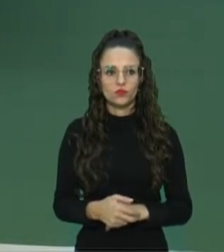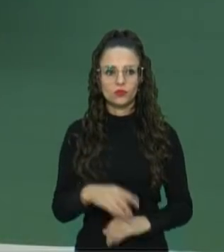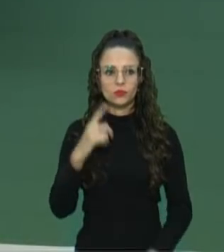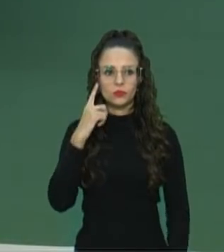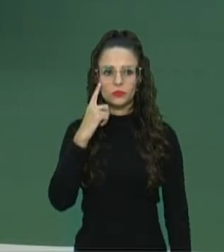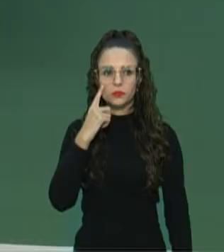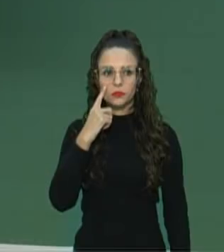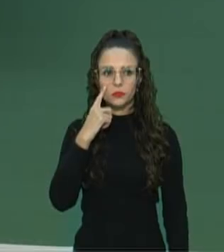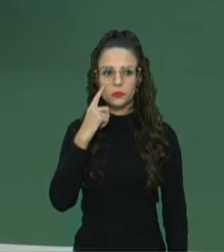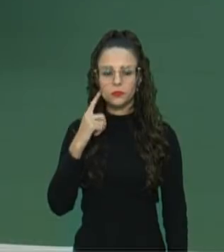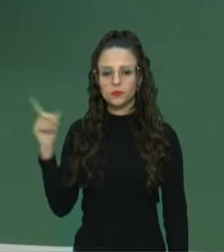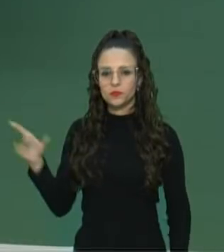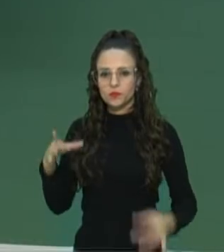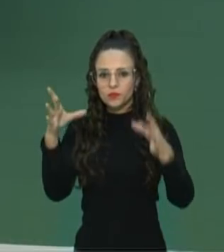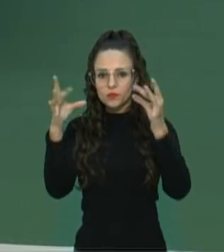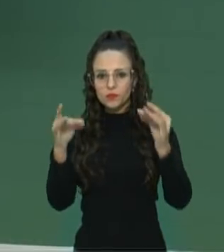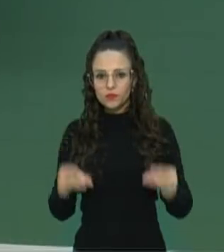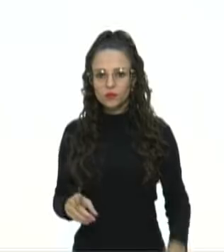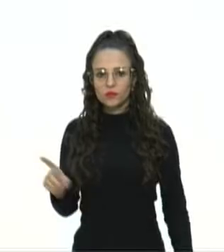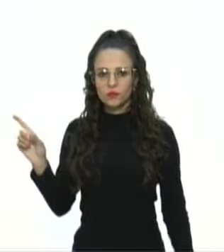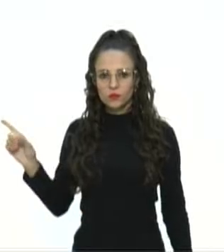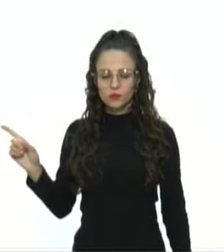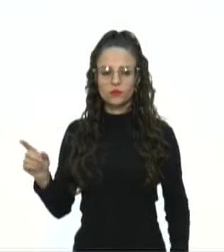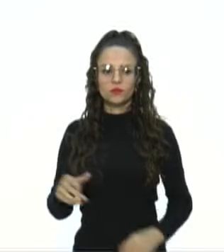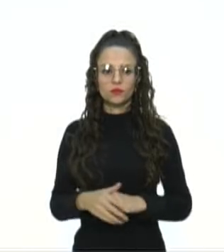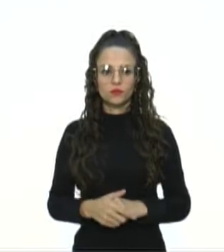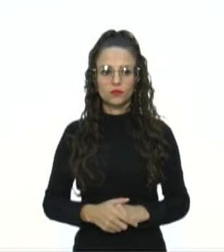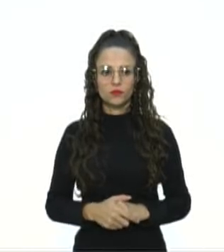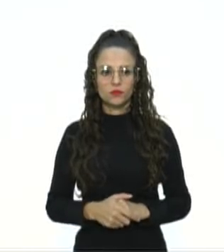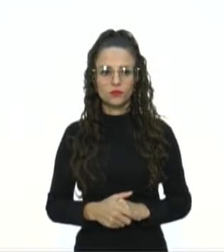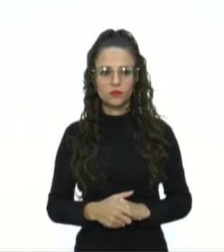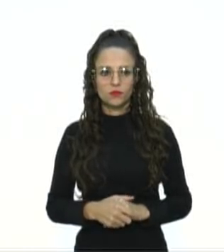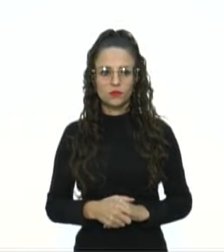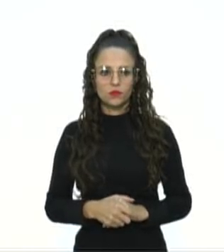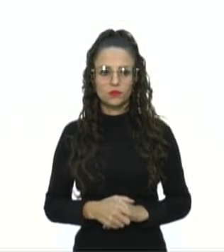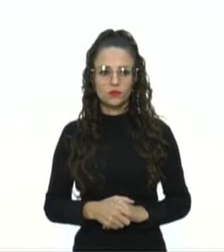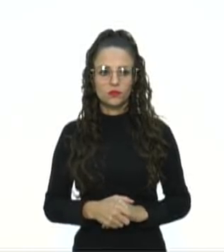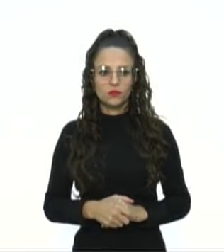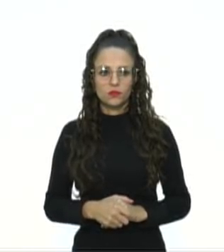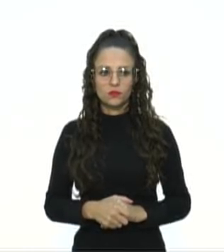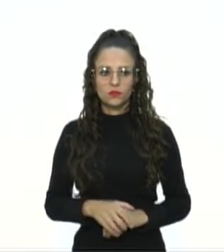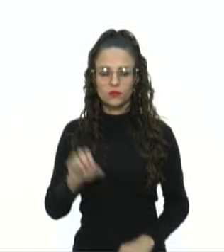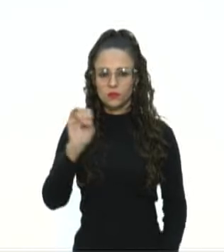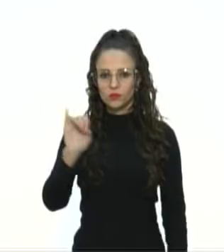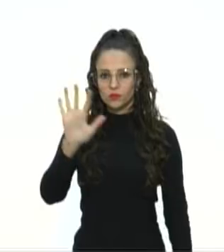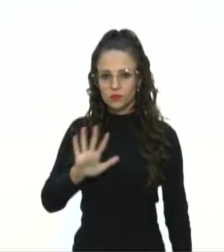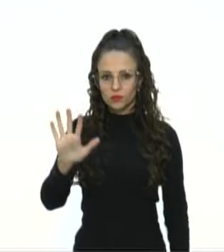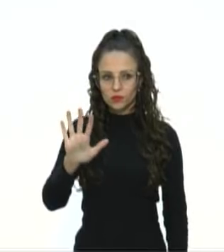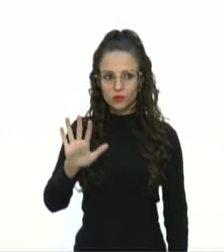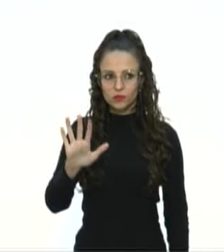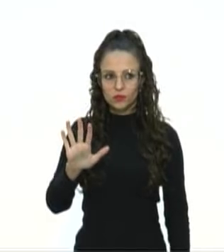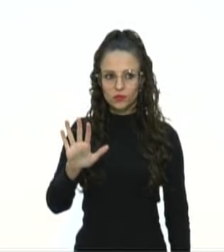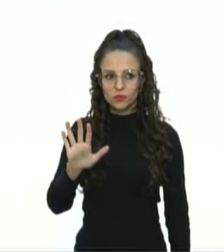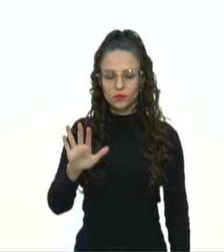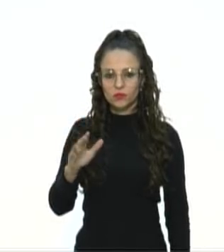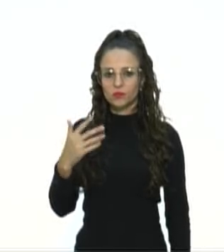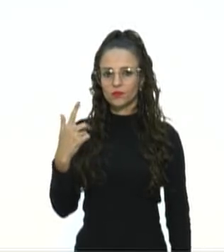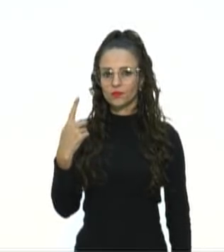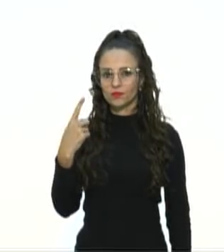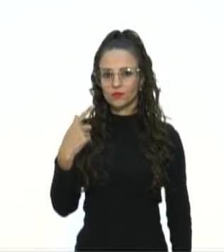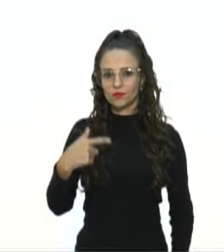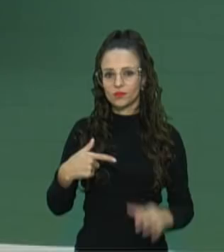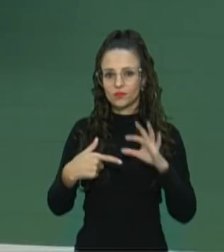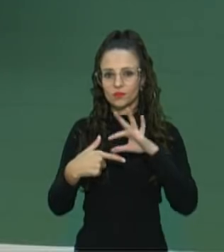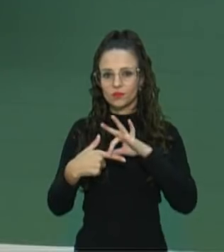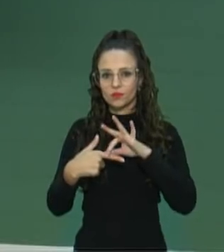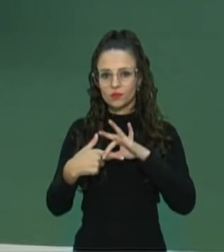tem os detalhes da bússola para vocês, né? Então existe aqui nessa primeira imagem, a bússola fica acoplada ao dedo, né, para não, como o atleta